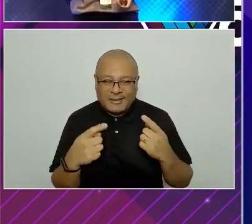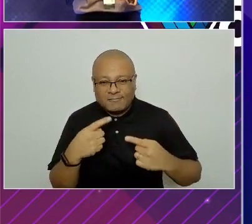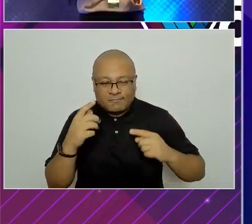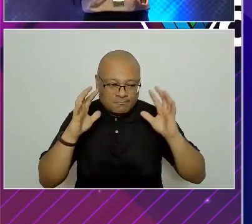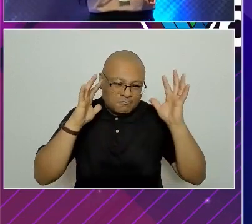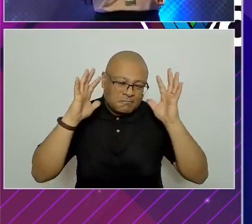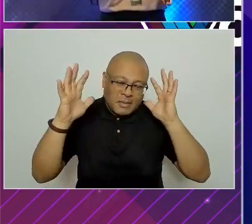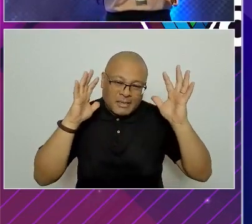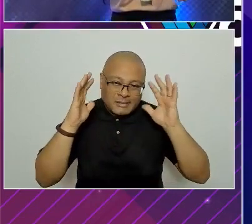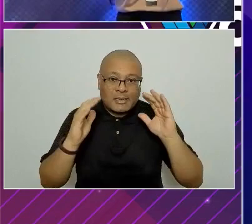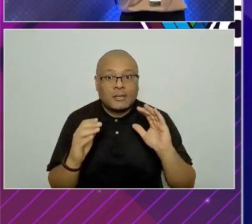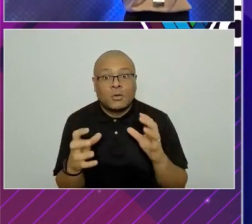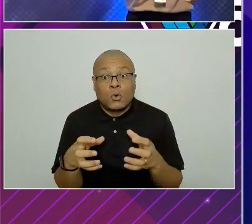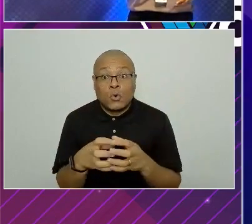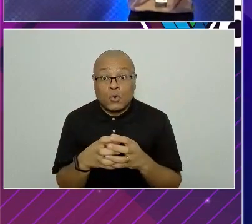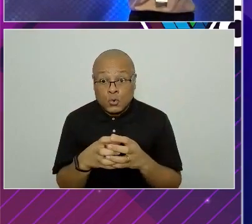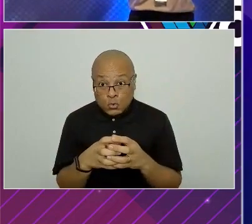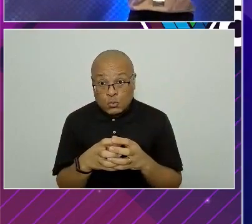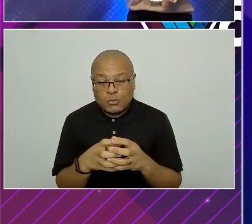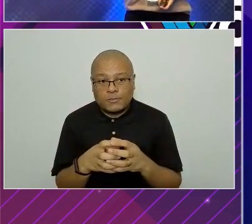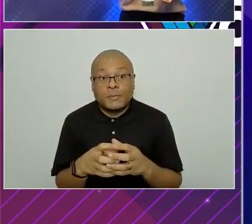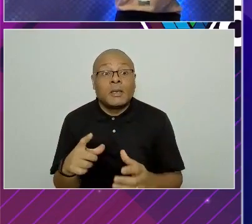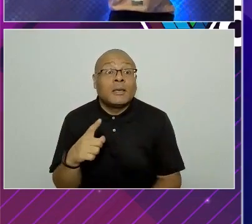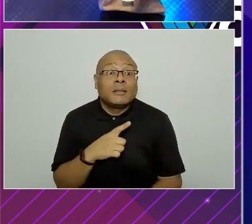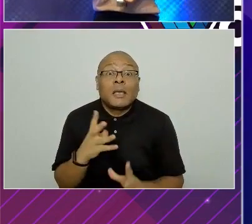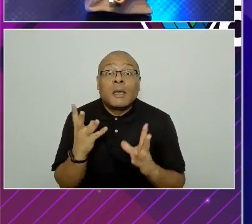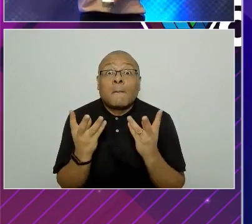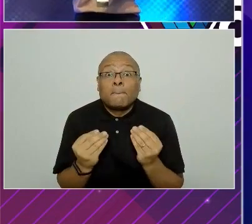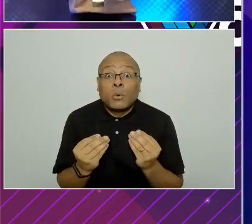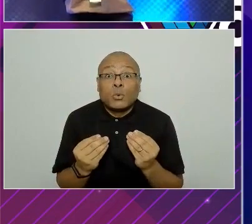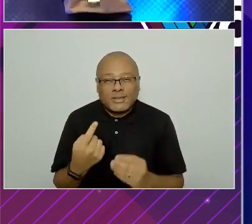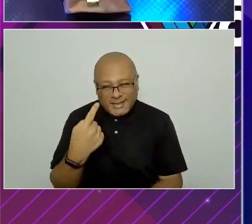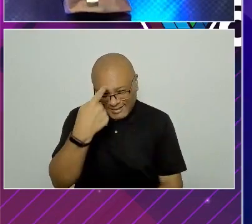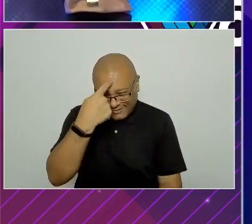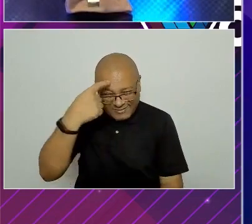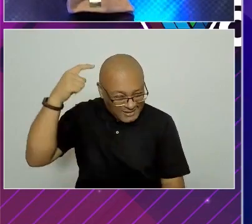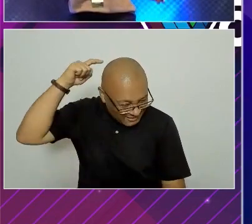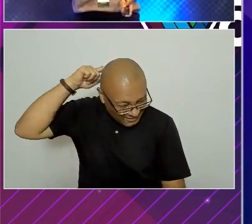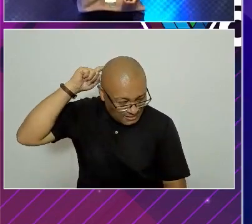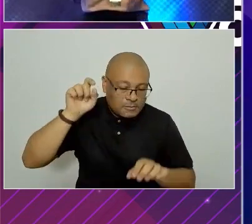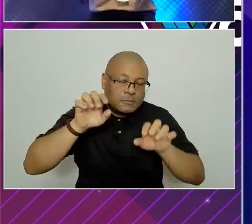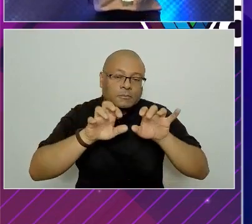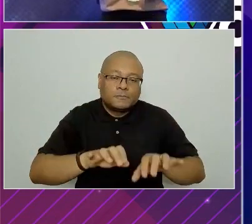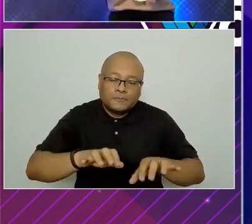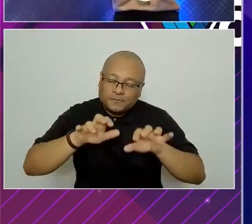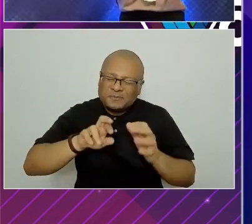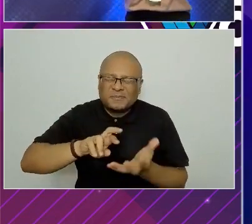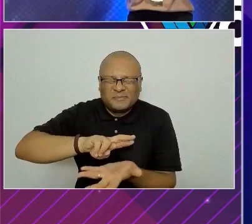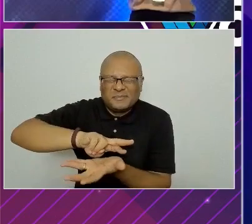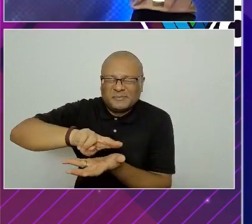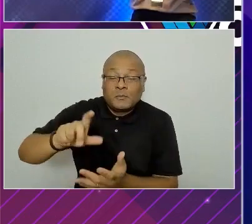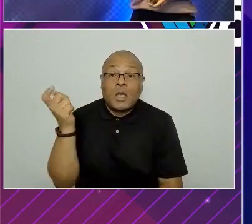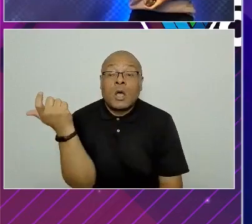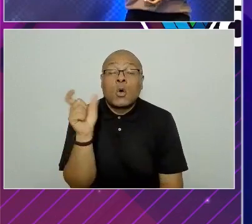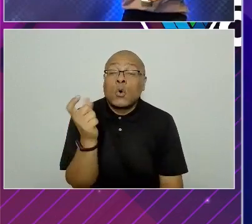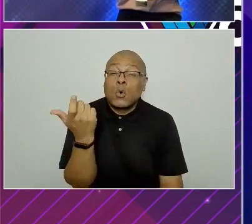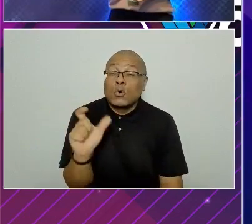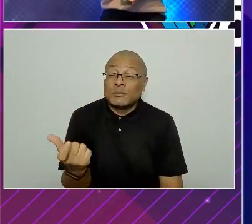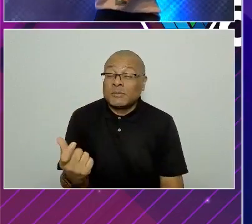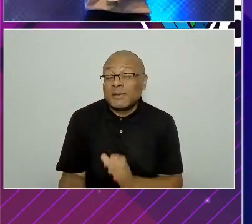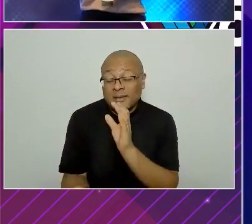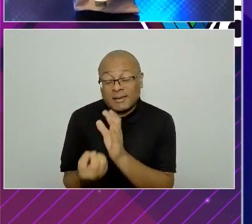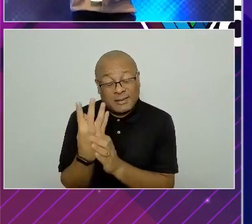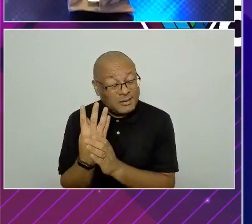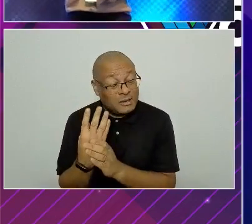no desenvolvimento, né? Que tem muitas questões de vieses na programação para vários algoritmos que a gente cria, não só estou falando do